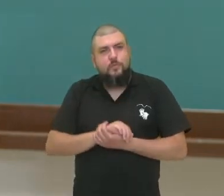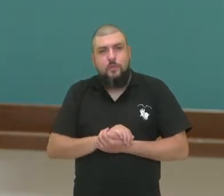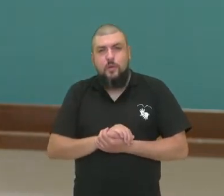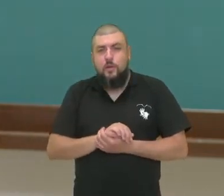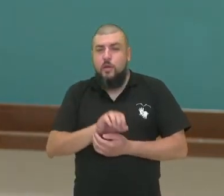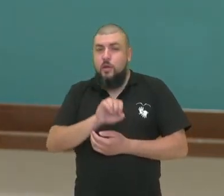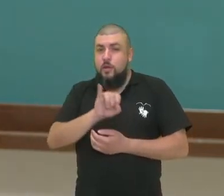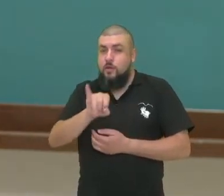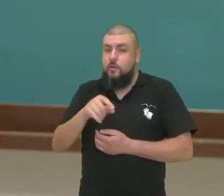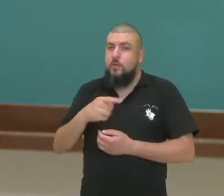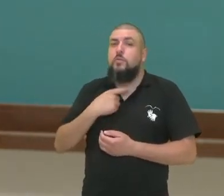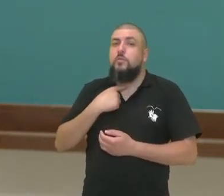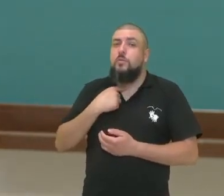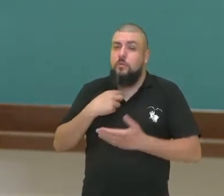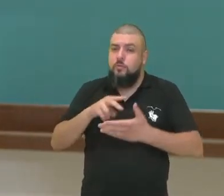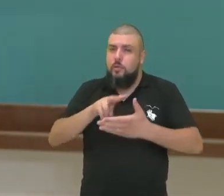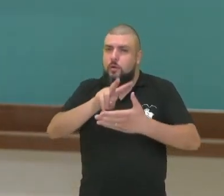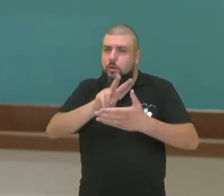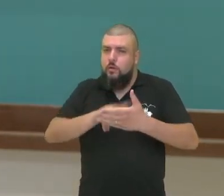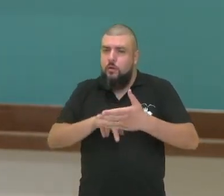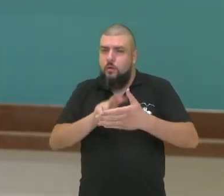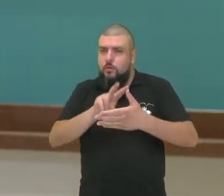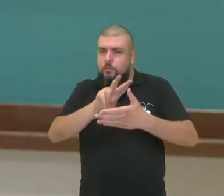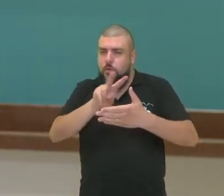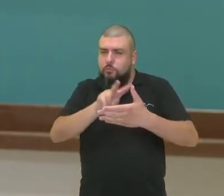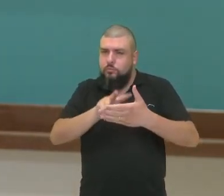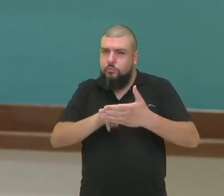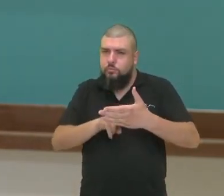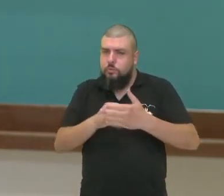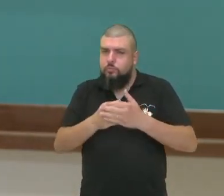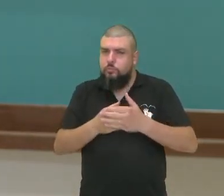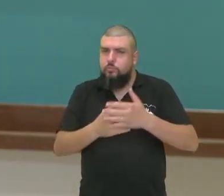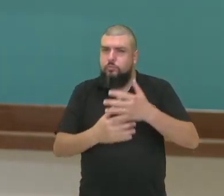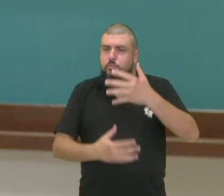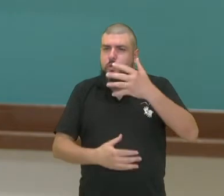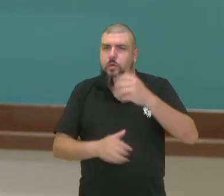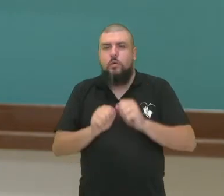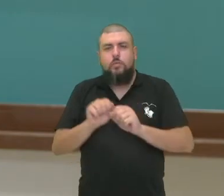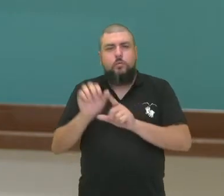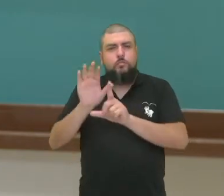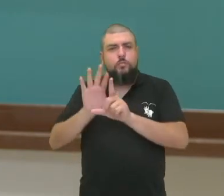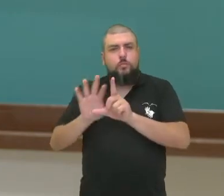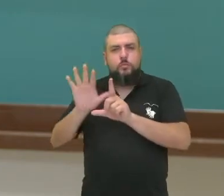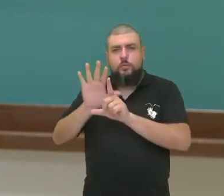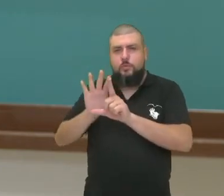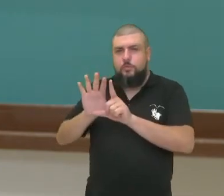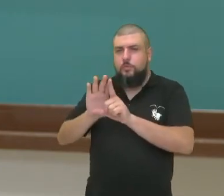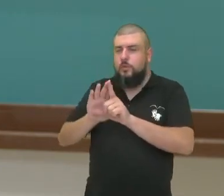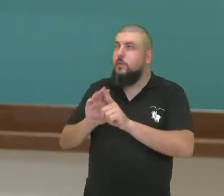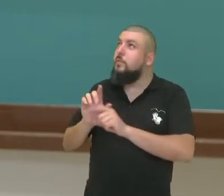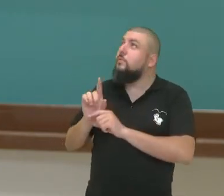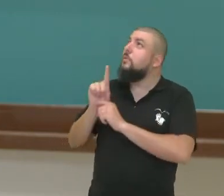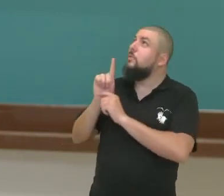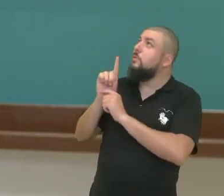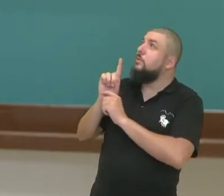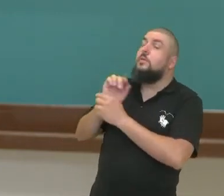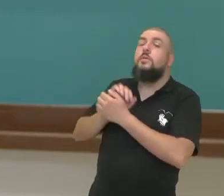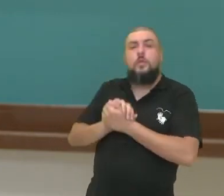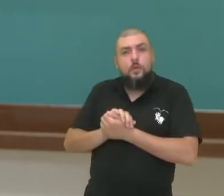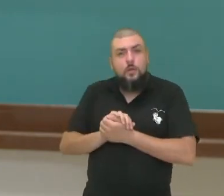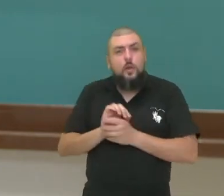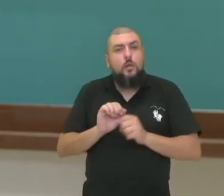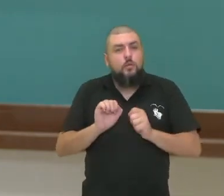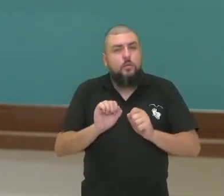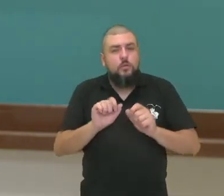este poema na íntegra, vocês podem apontar o celular para o QR Code que está aparecendo aí no cantinho da sua tela e você vai